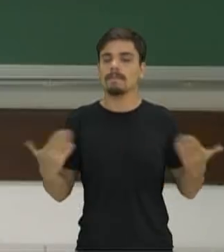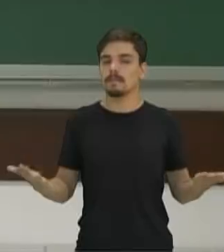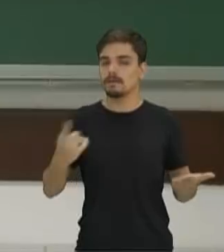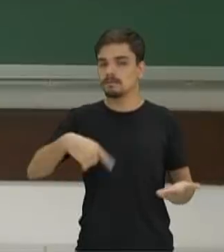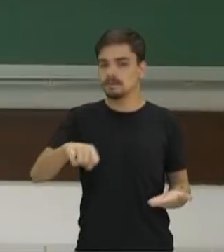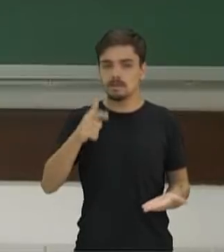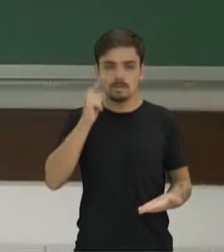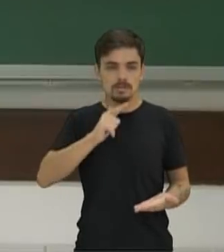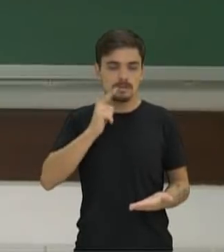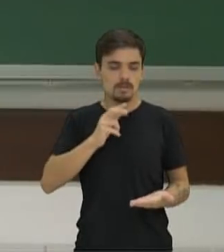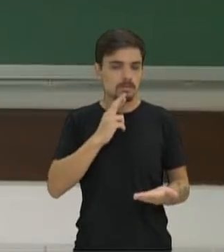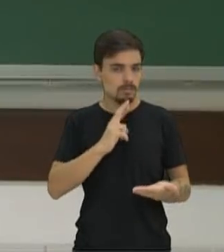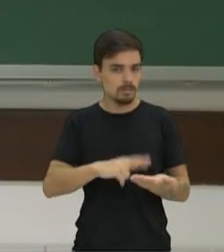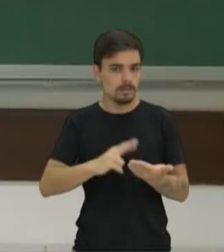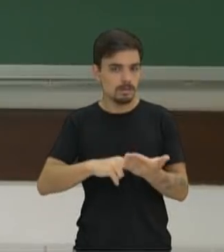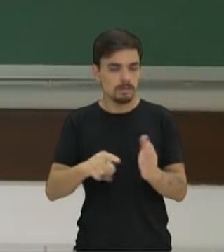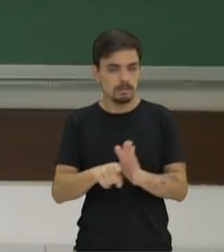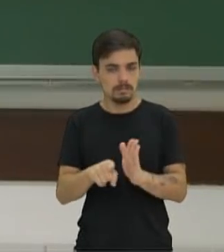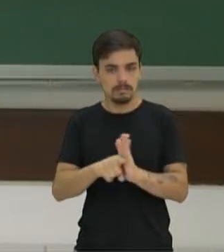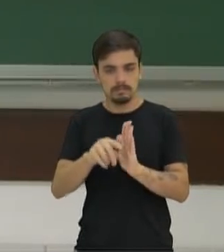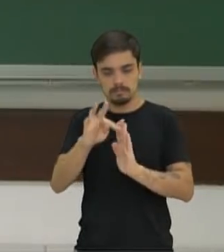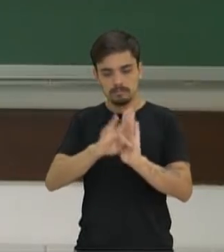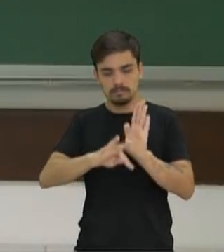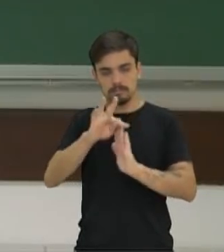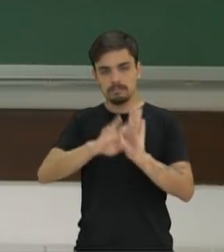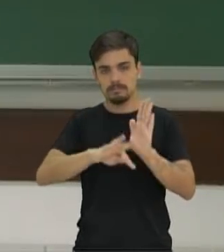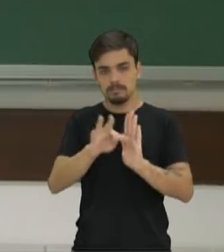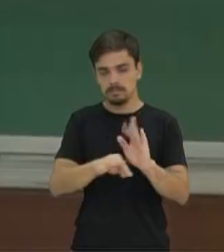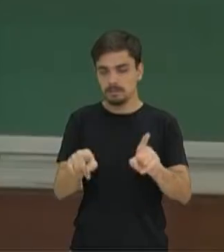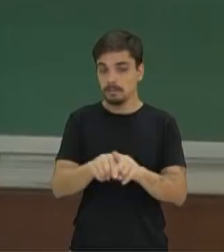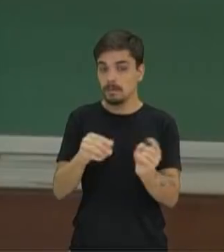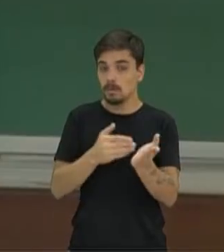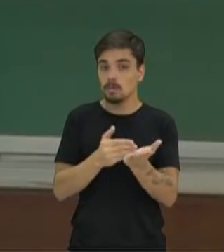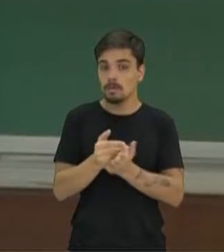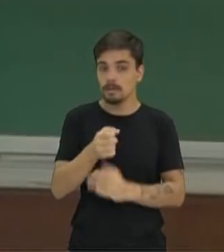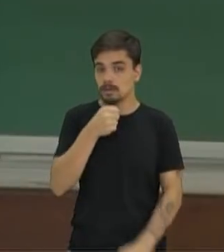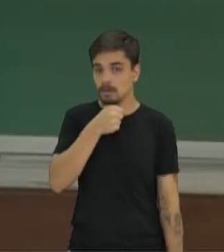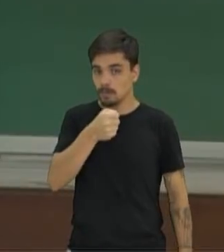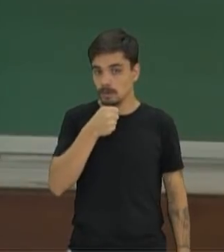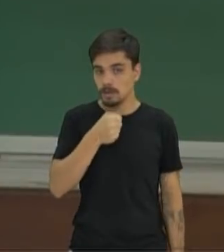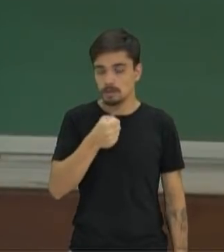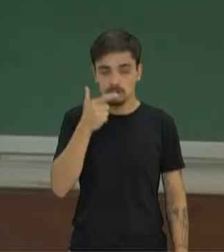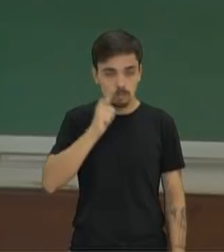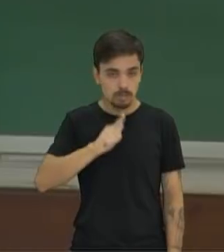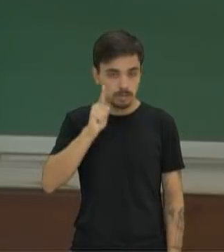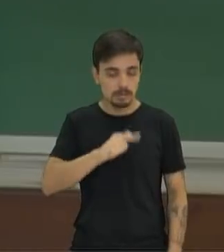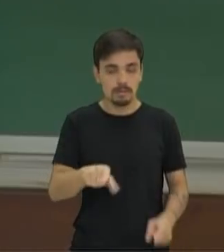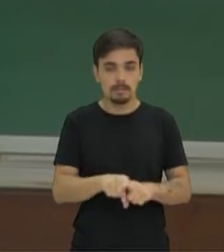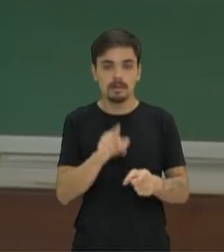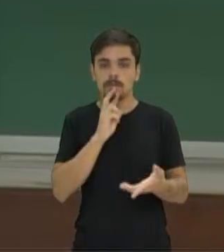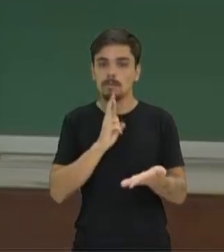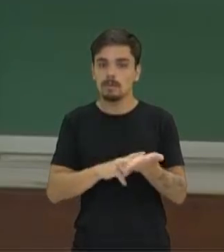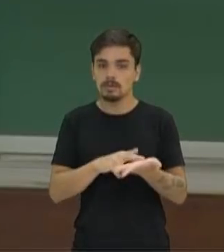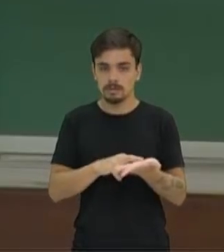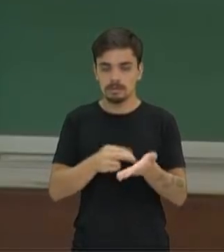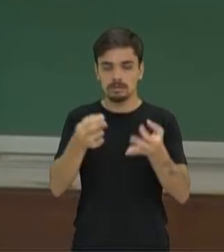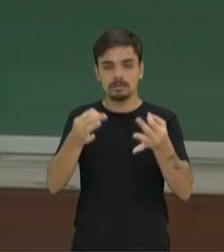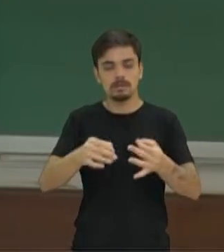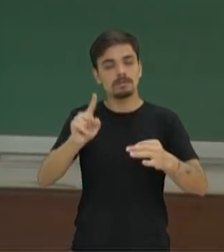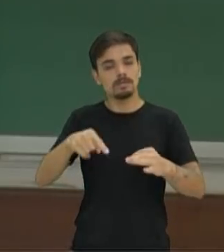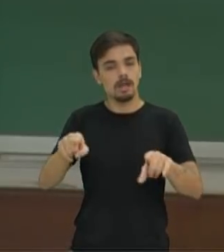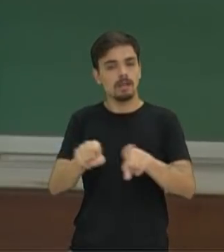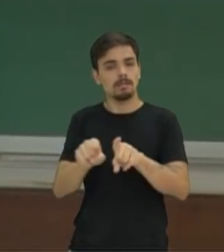Então, deu tempo para você reler o trecho aí, o início da nossa reportagem, né? E responder se se trata